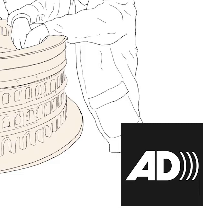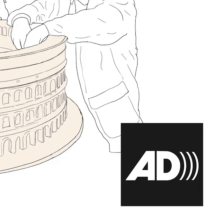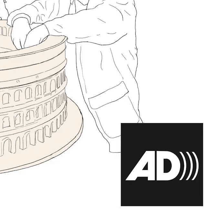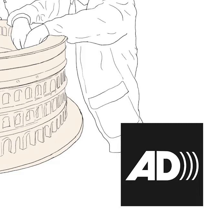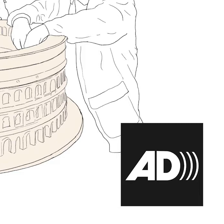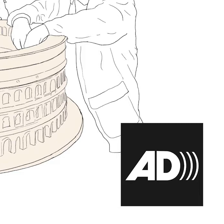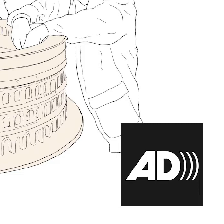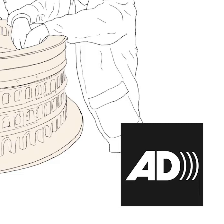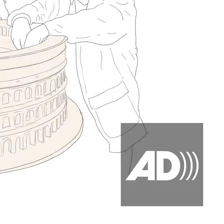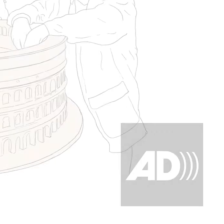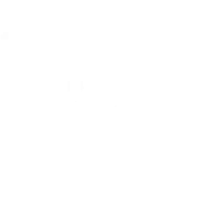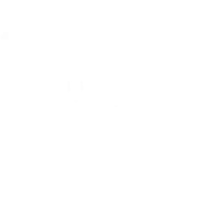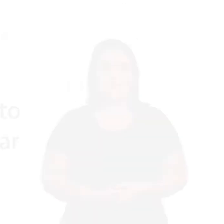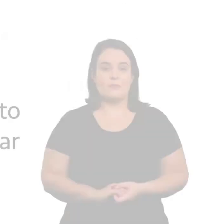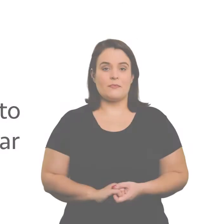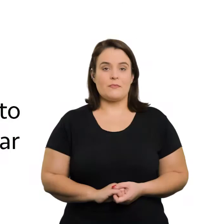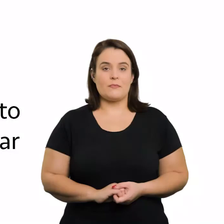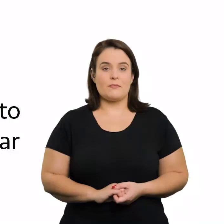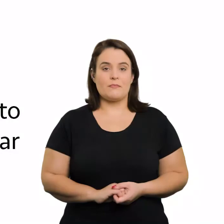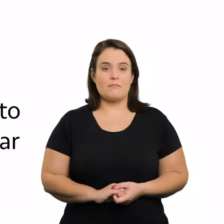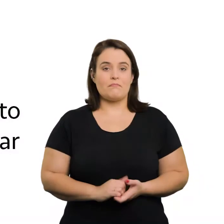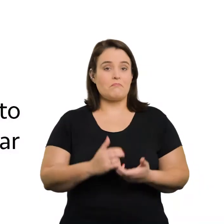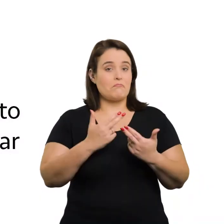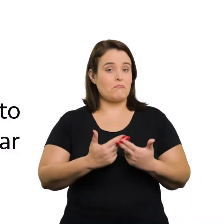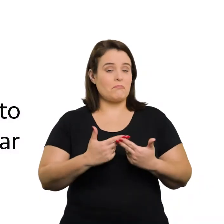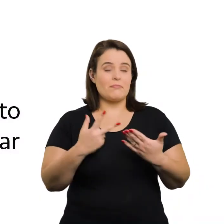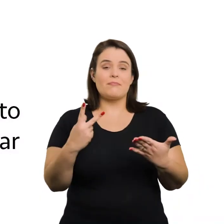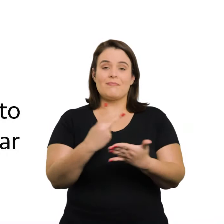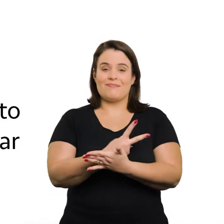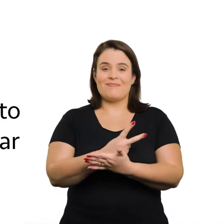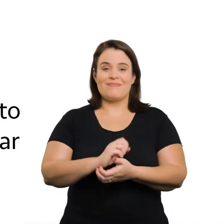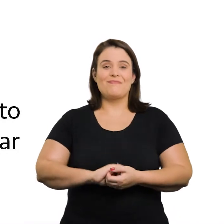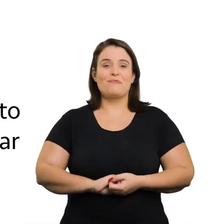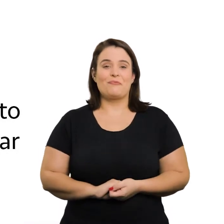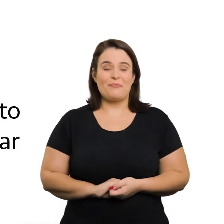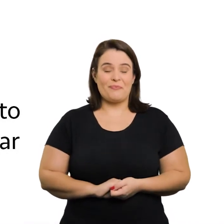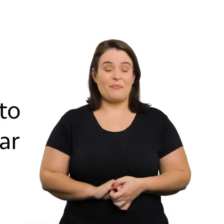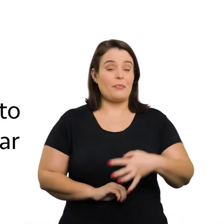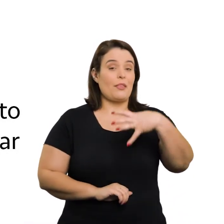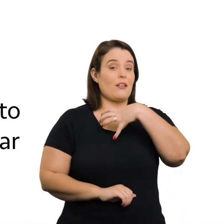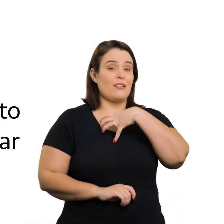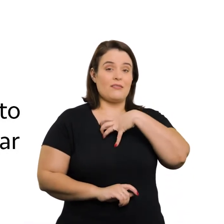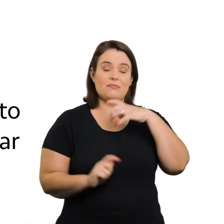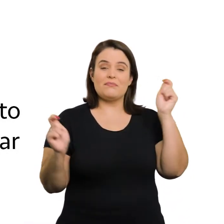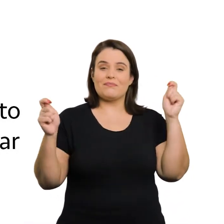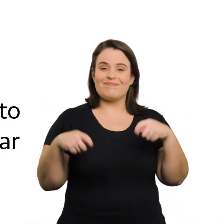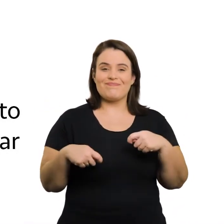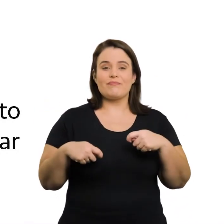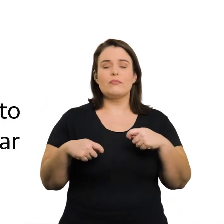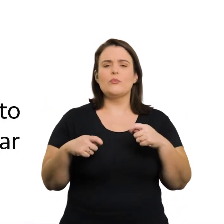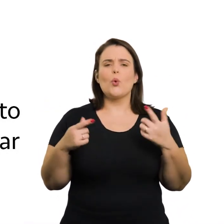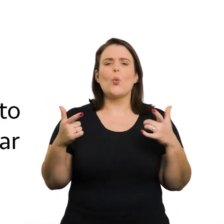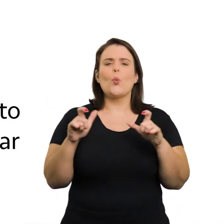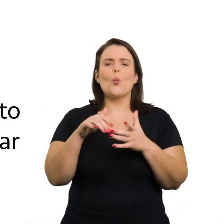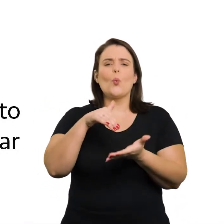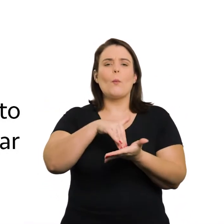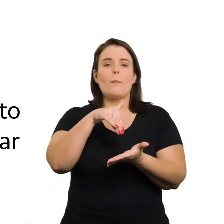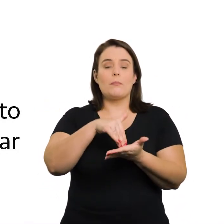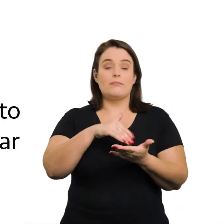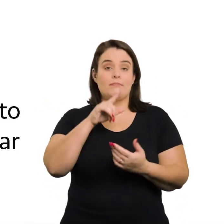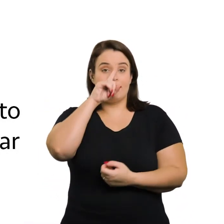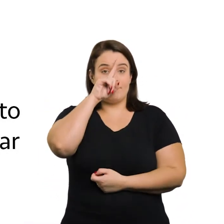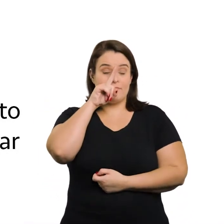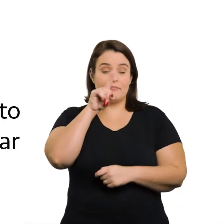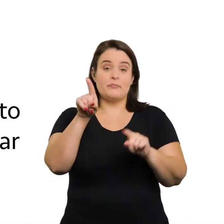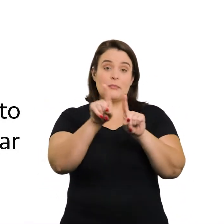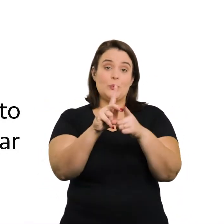de fácil percepção. Tolerância ao erro. É uma característica que possibilita que se minimizem os